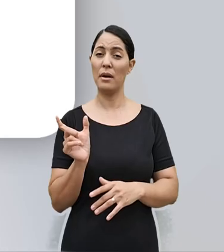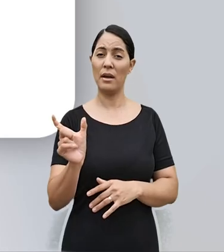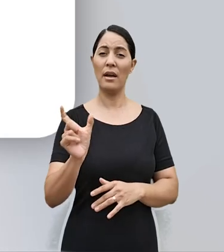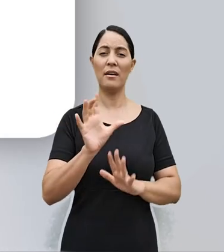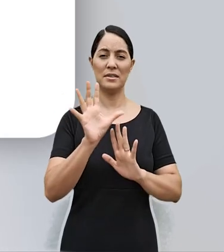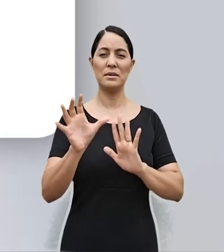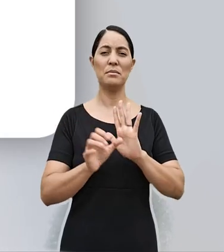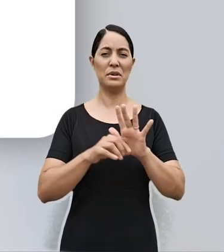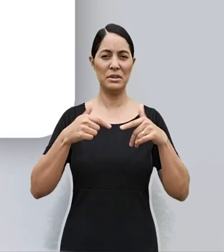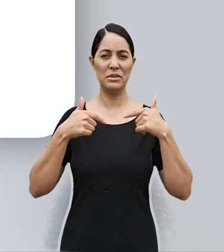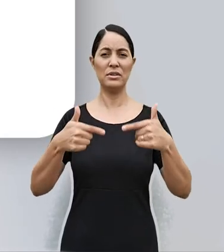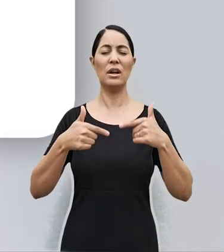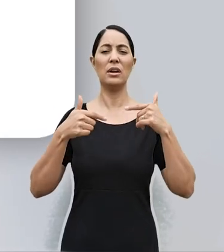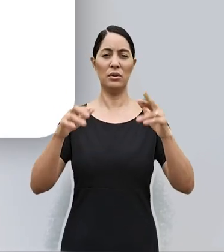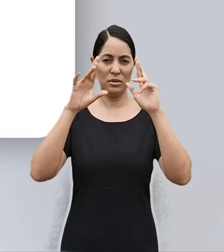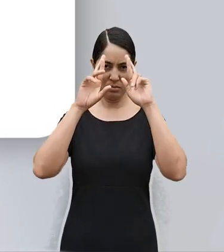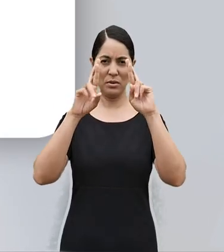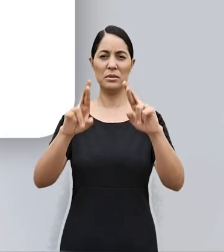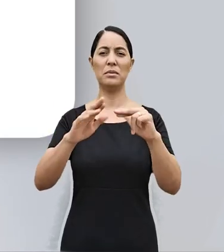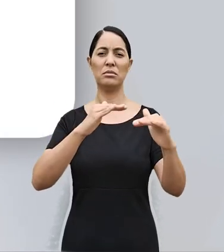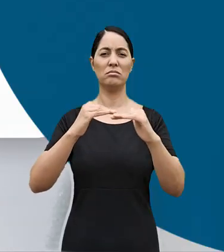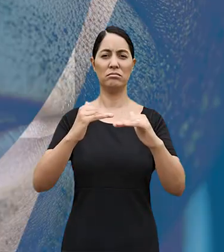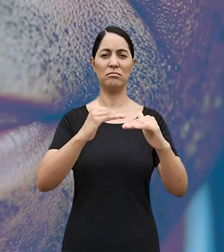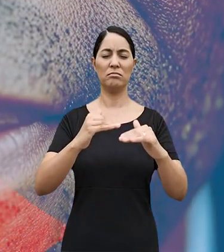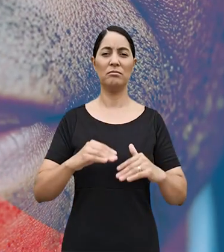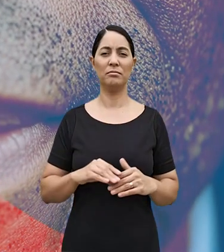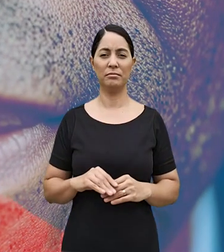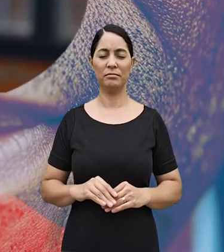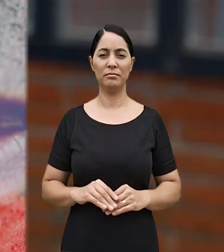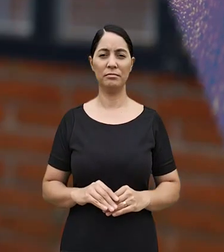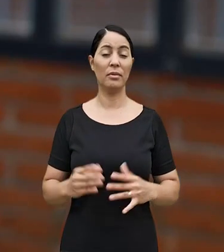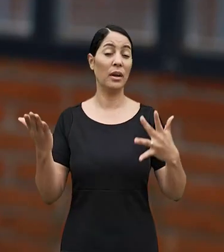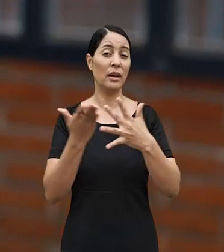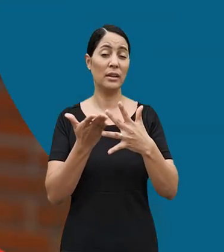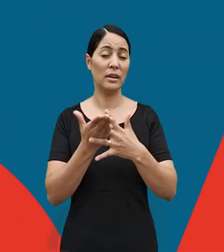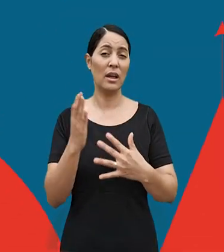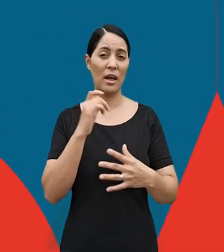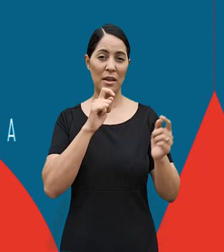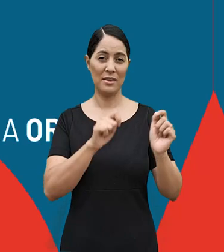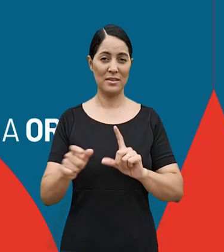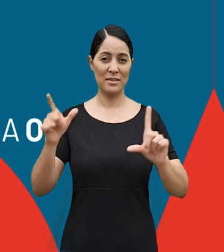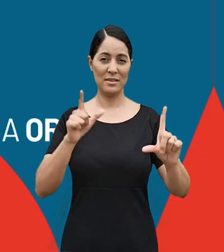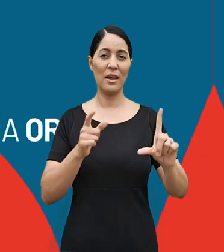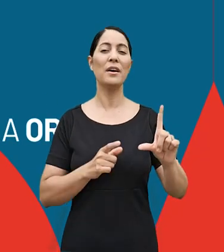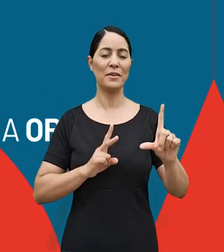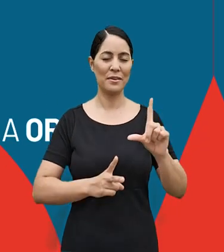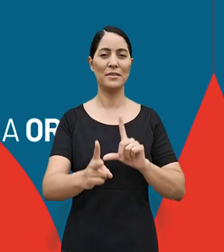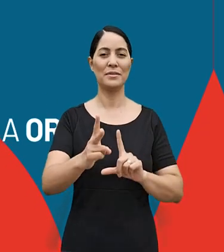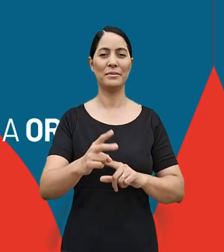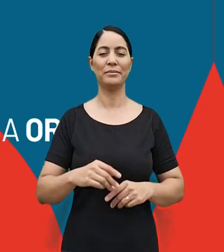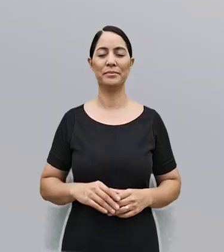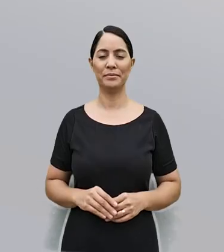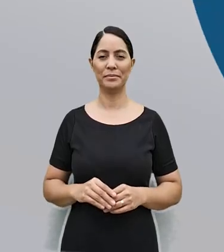de simbolismo na eterna luta por respeito e igualdade. Intervalo rápido. Pela Ordem, volta